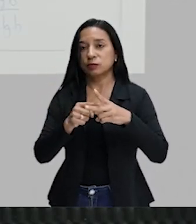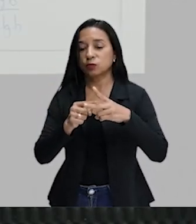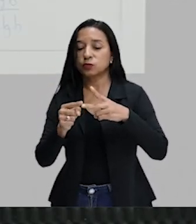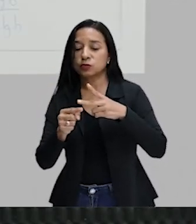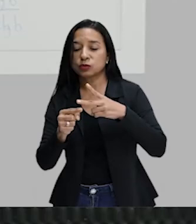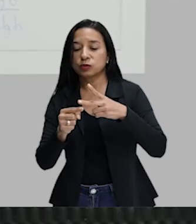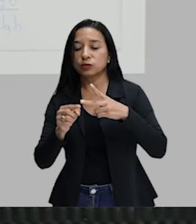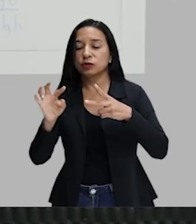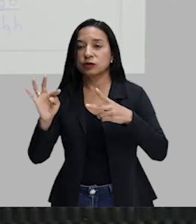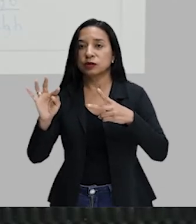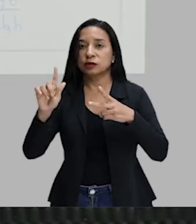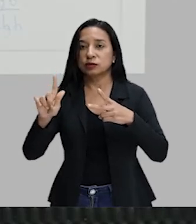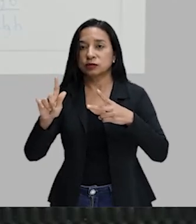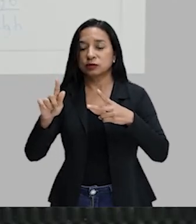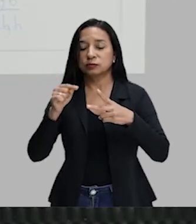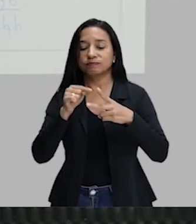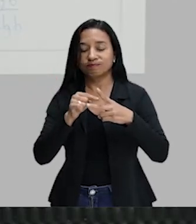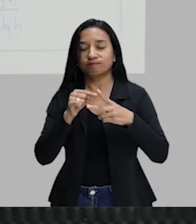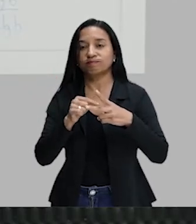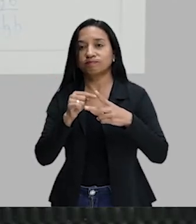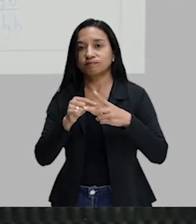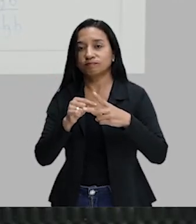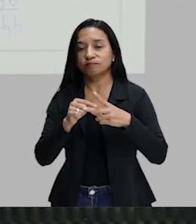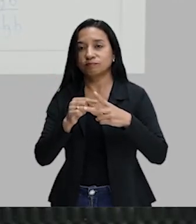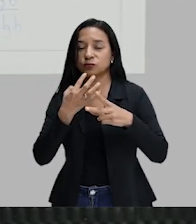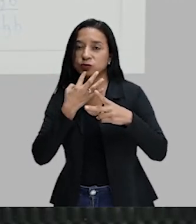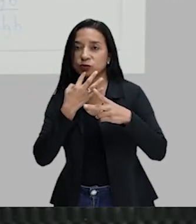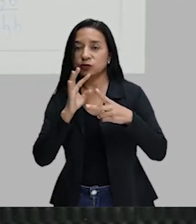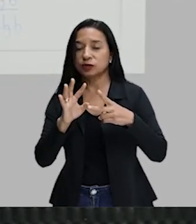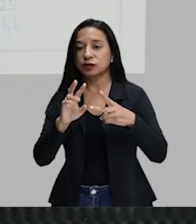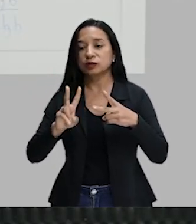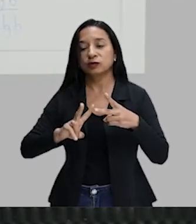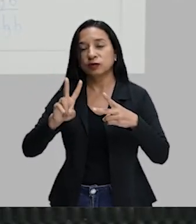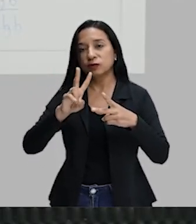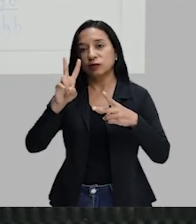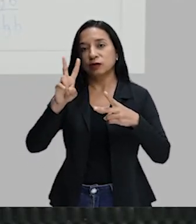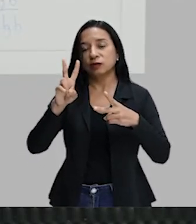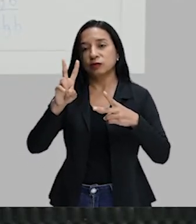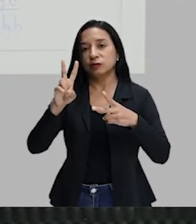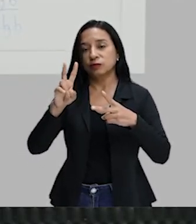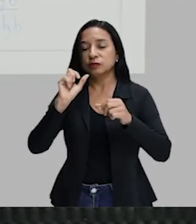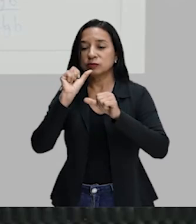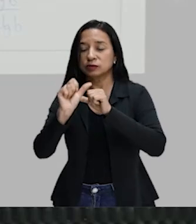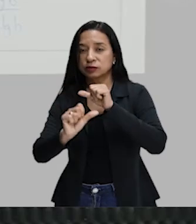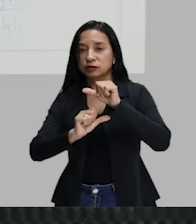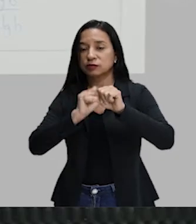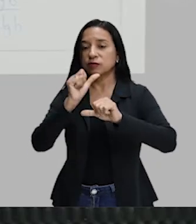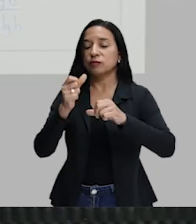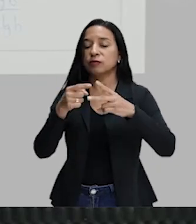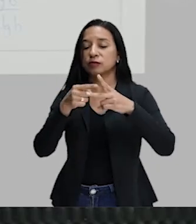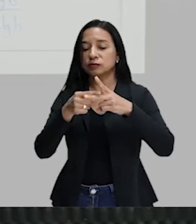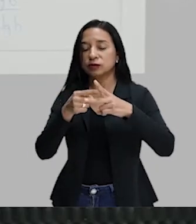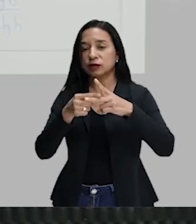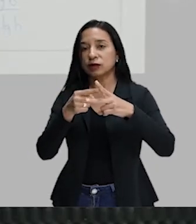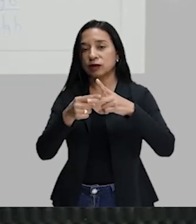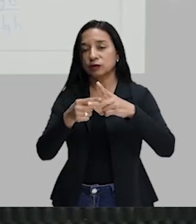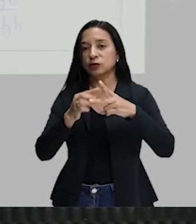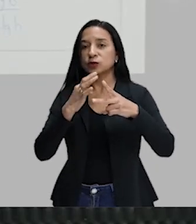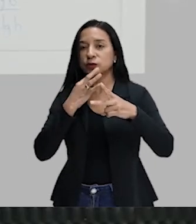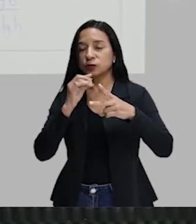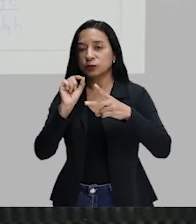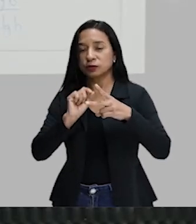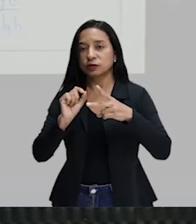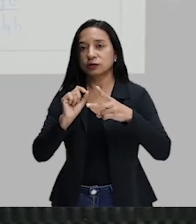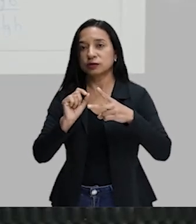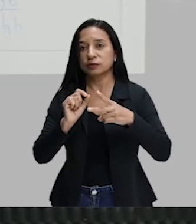tangente desse arco. Certo? Que você não conhece o valor dele através de arcos que você conhece, através de arcos